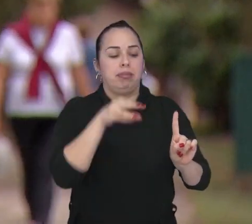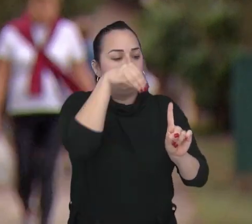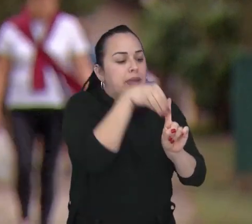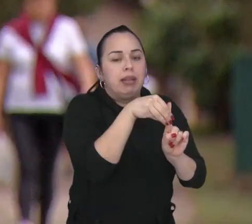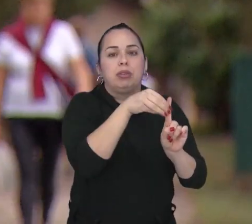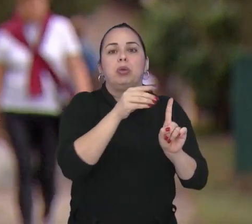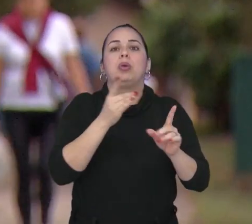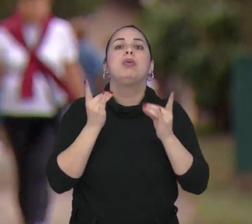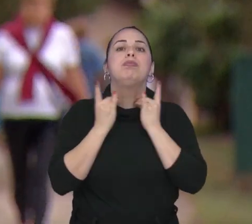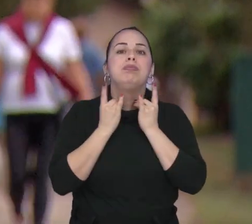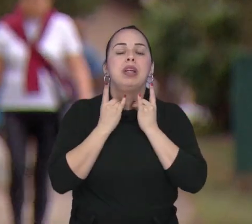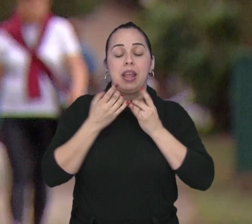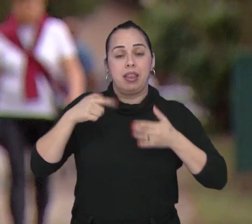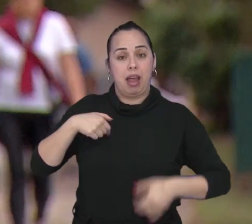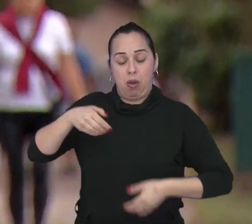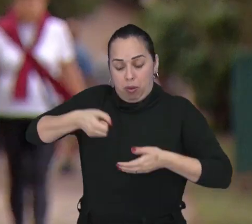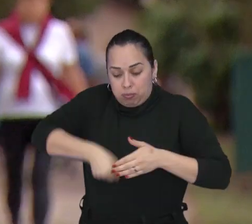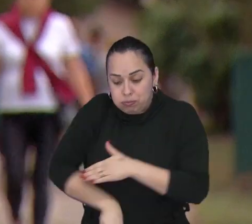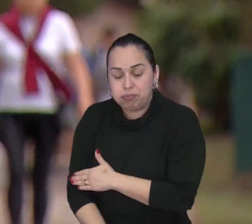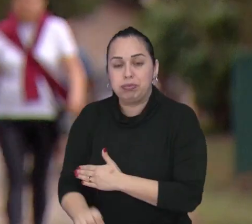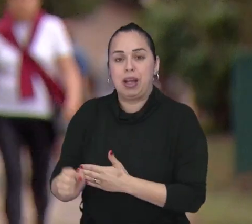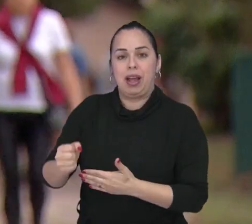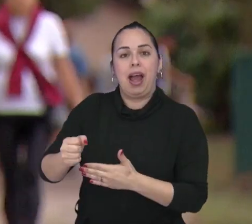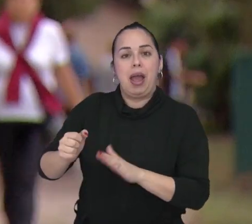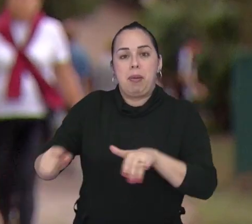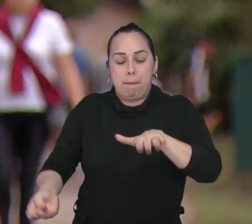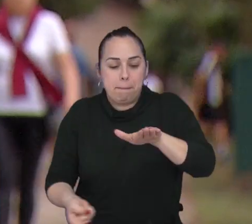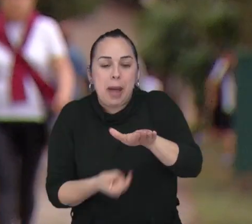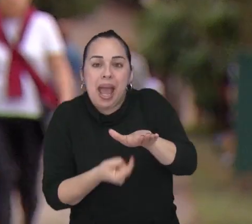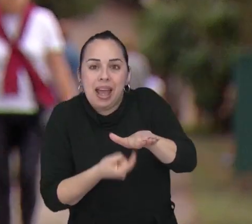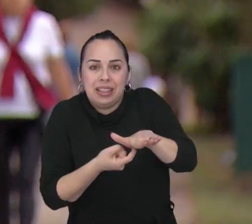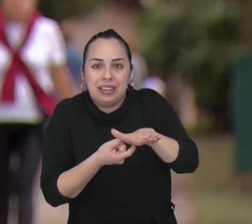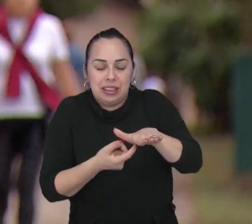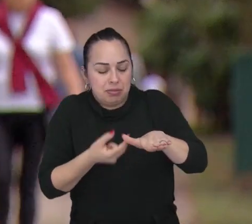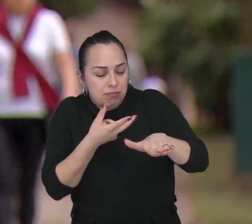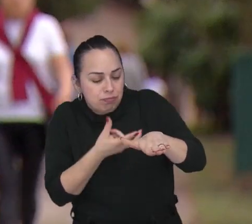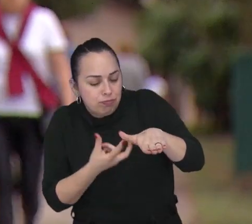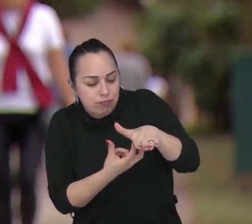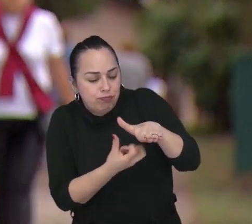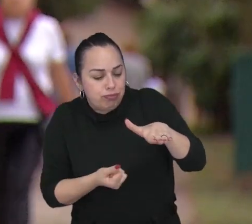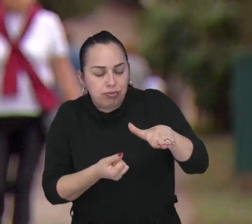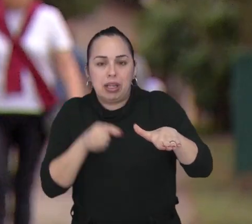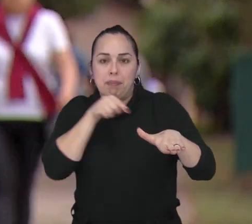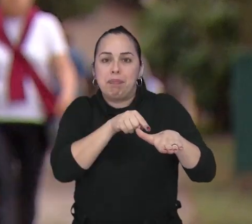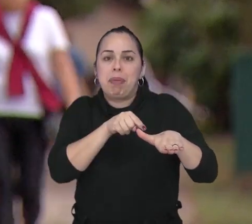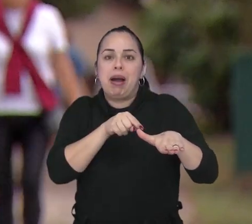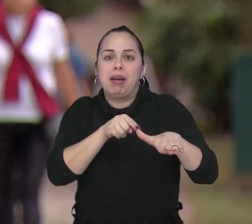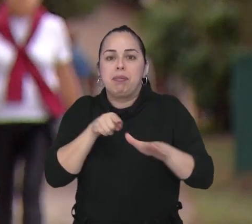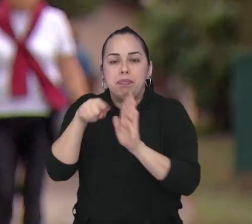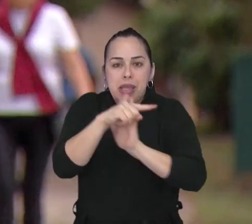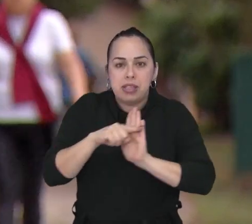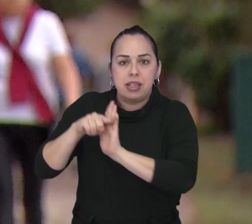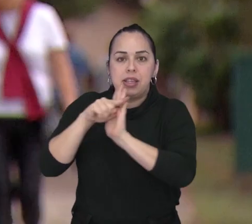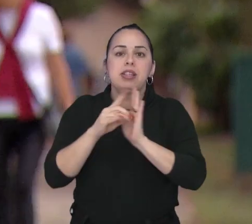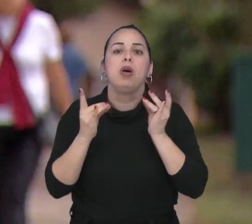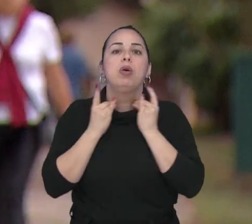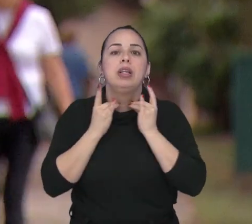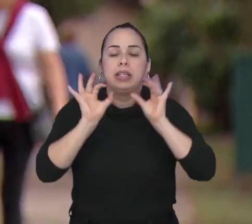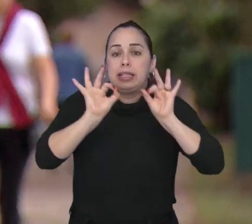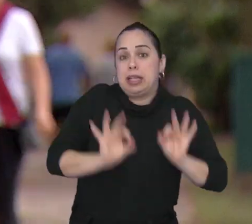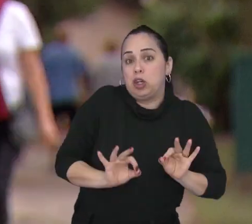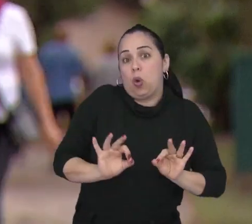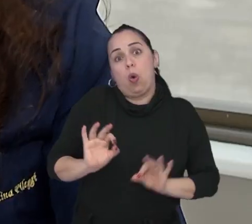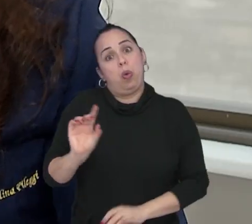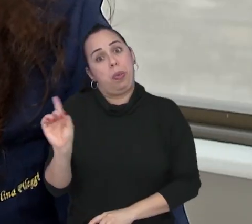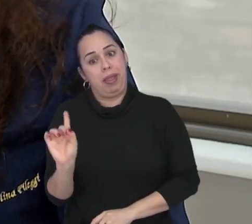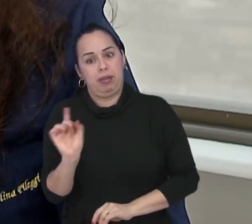está funcionando quando nascemos é realizado o teste do pezinho para certificar se este funcionamento Está correto ou